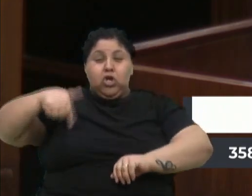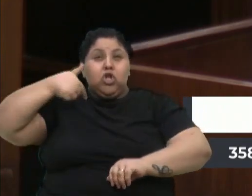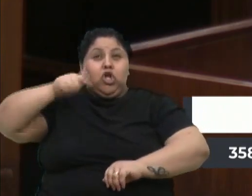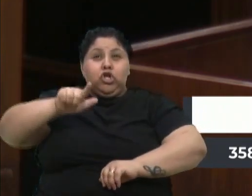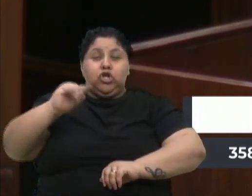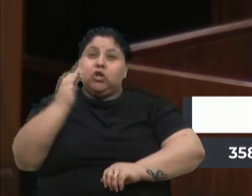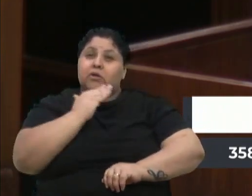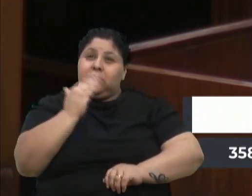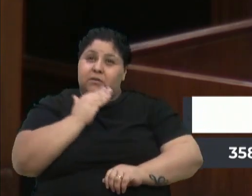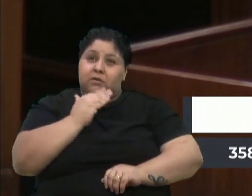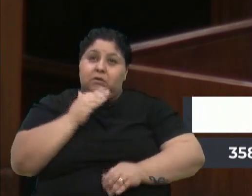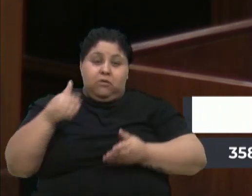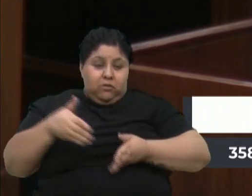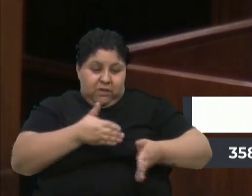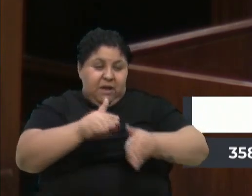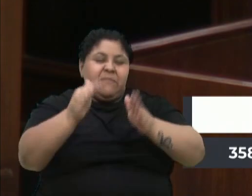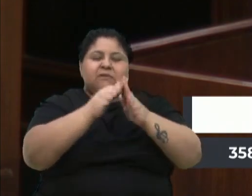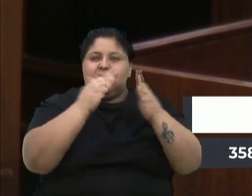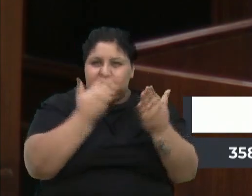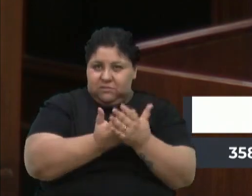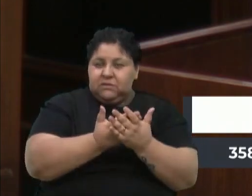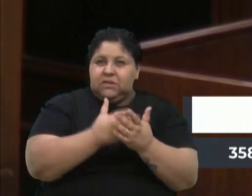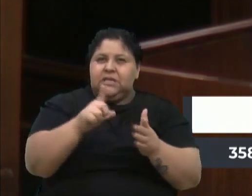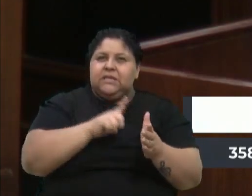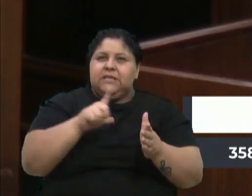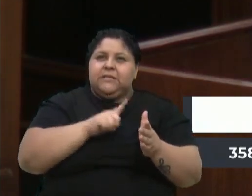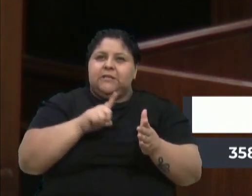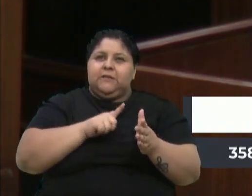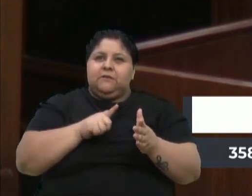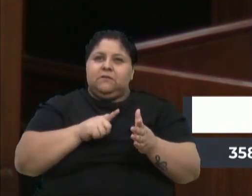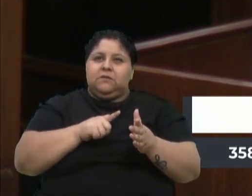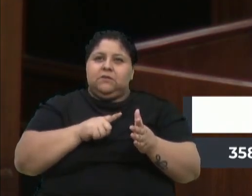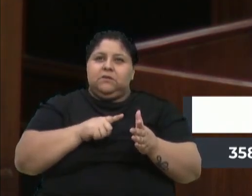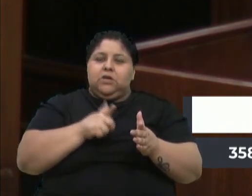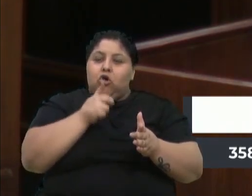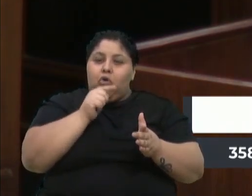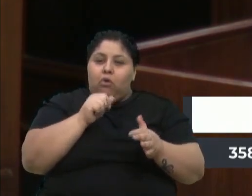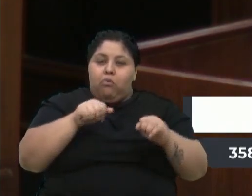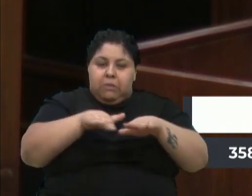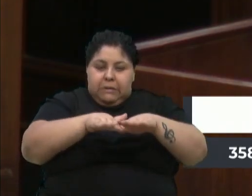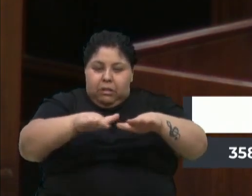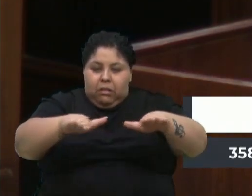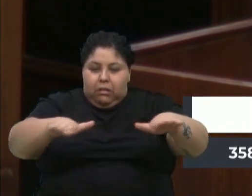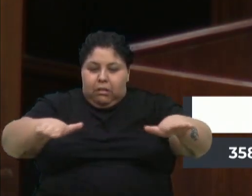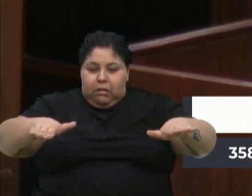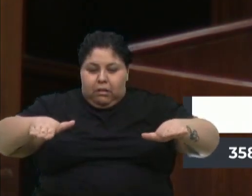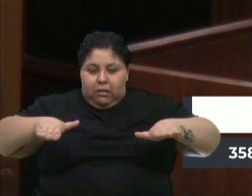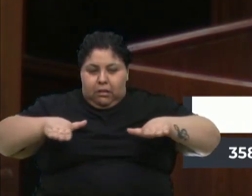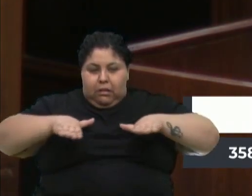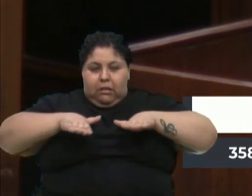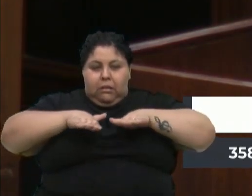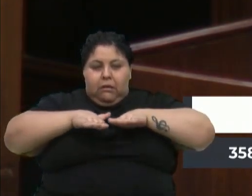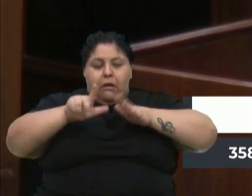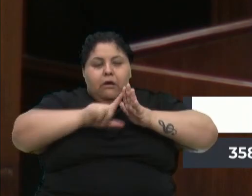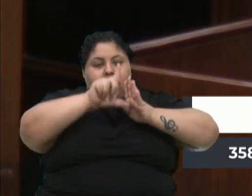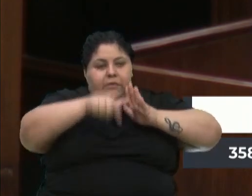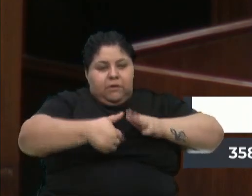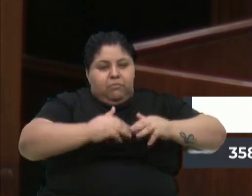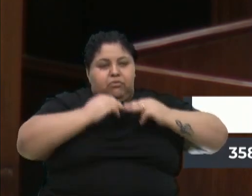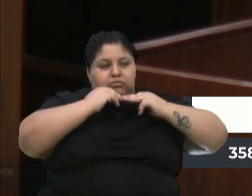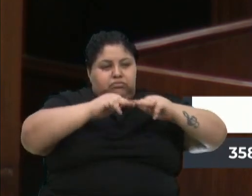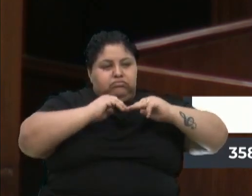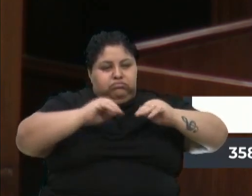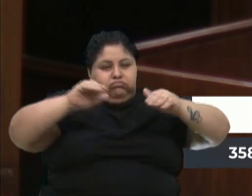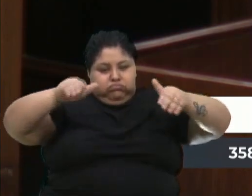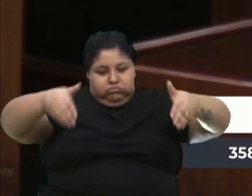imediato, porque era um caminho da escola, tinha uma lagoa lá formada, e a gente conseguiu logo imediato, a patrola foi lá, conseguiu abrir o valo para